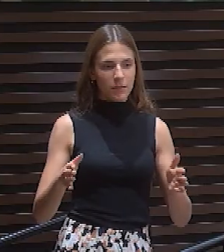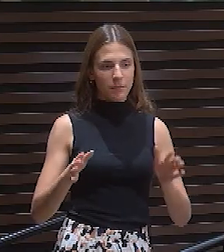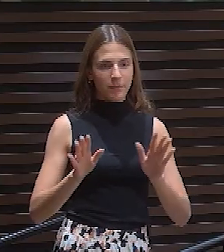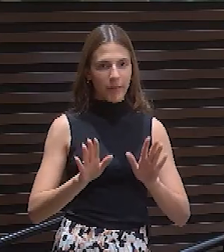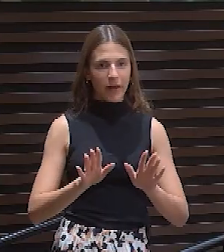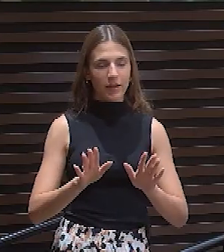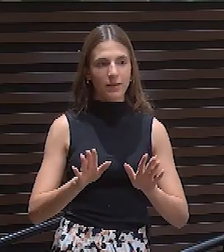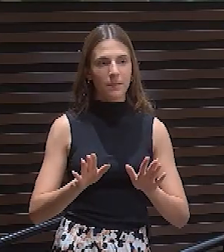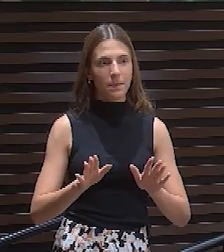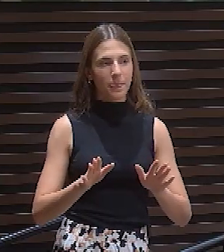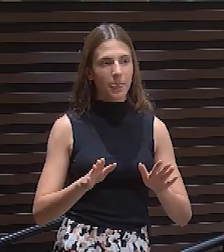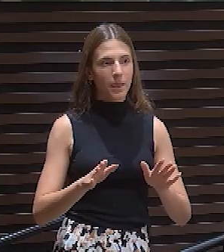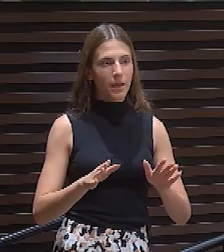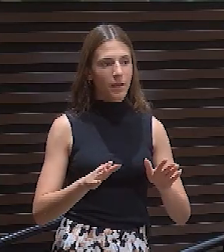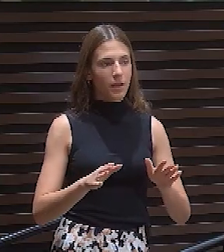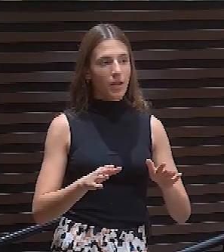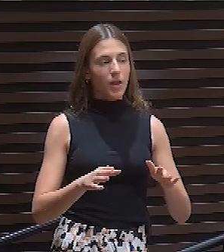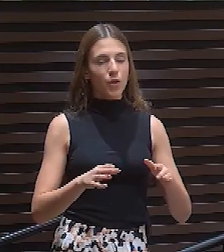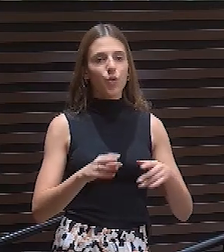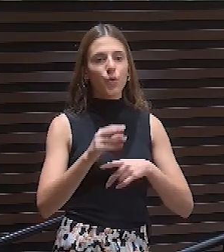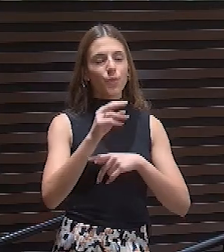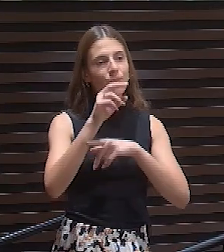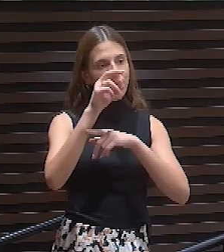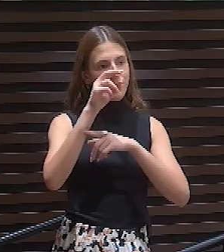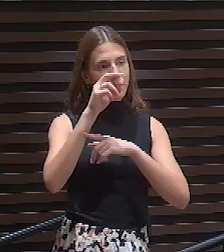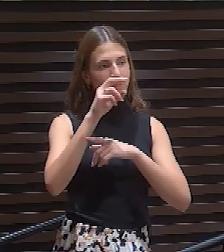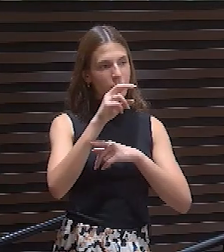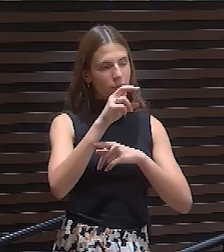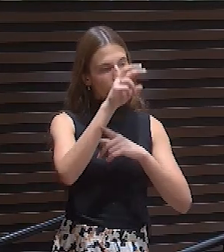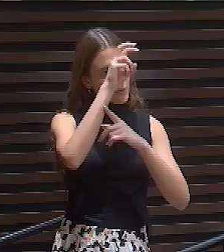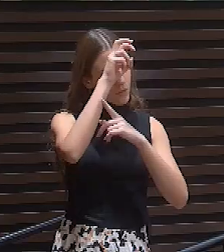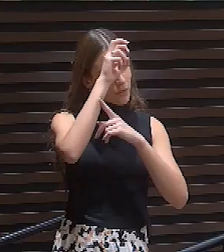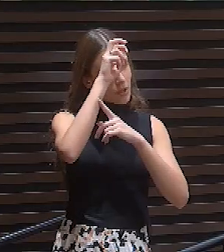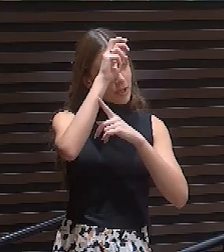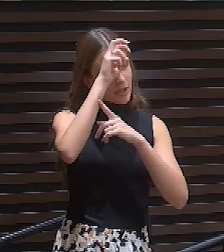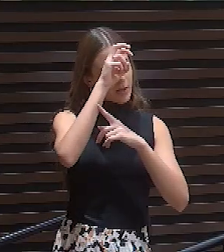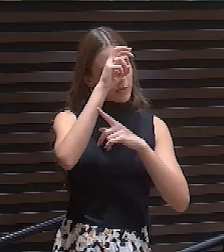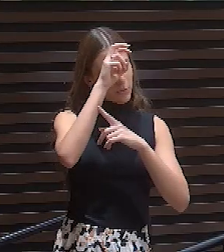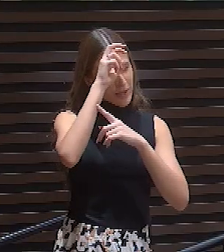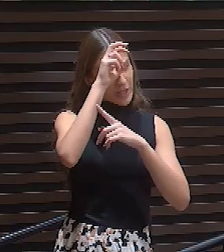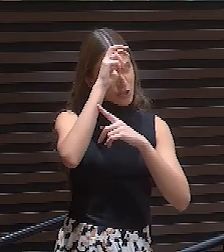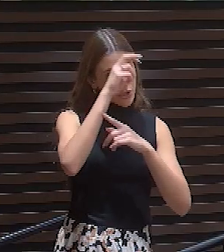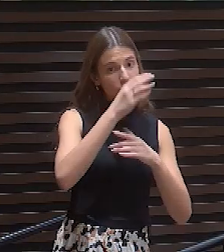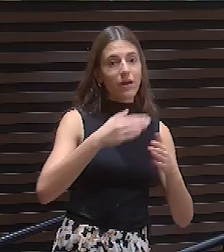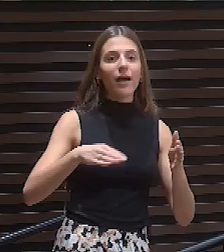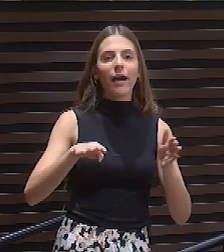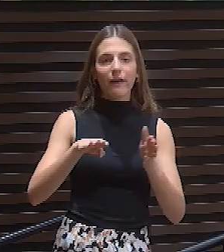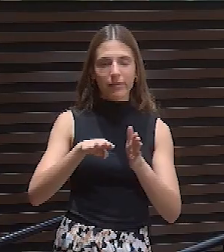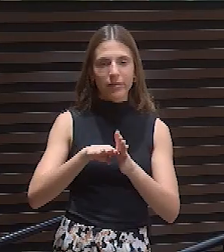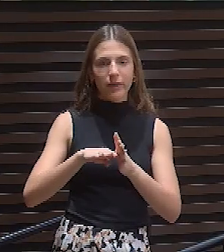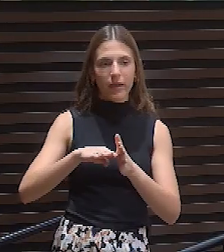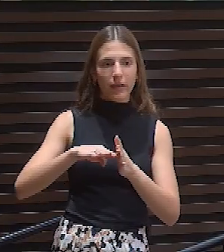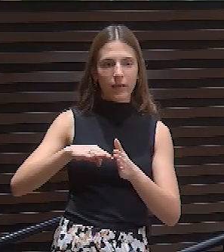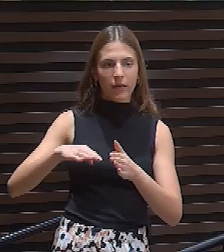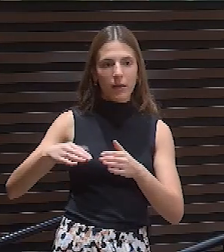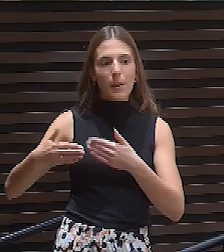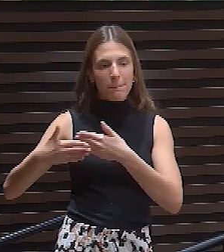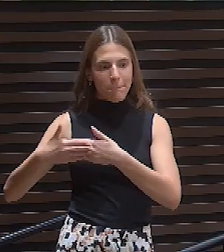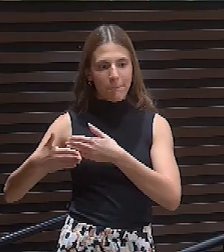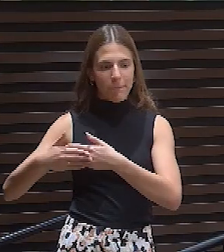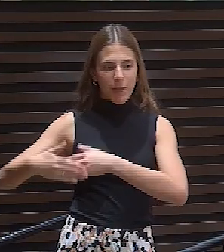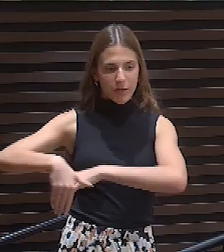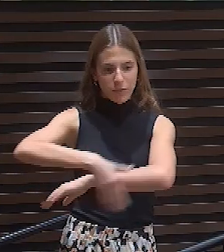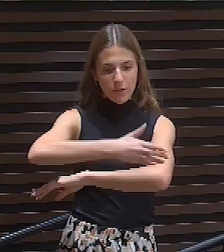no Egito, até as campinas de Moabe, em Abel-Sitim, às margens do Jordão.